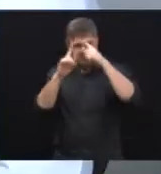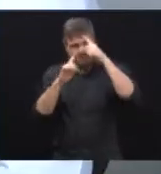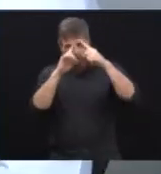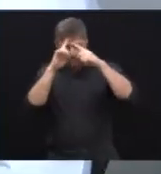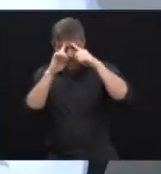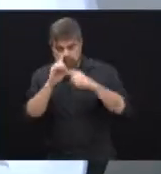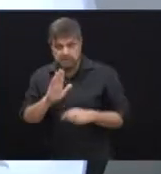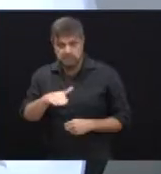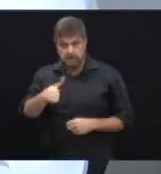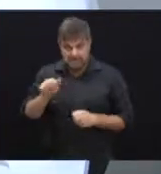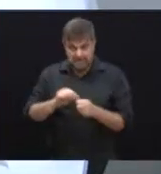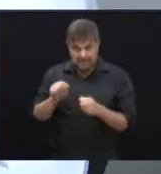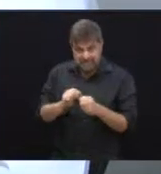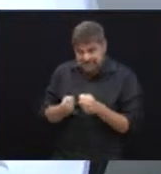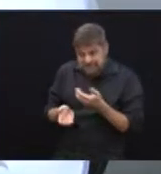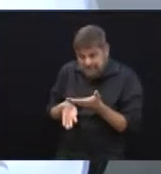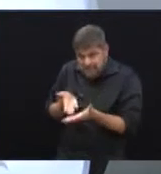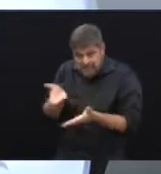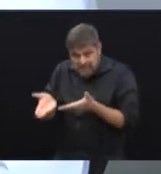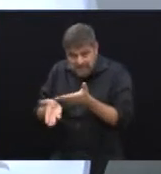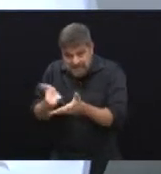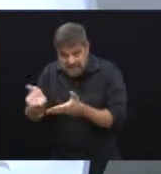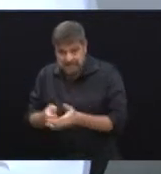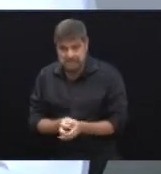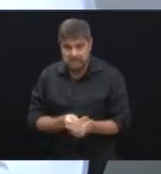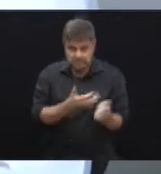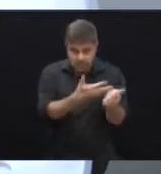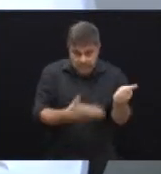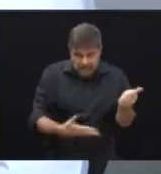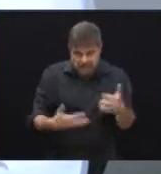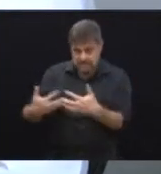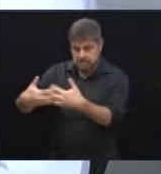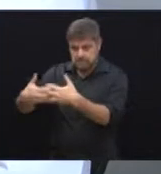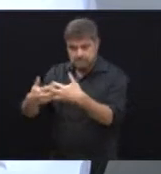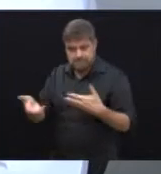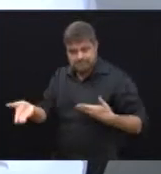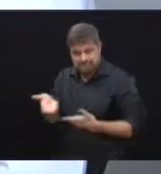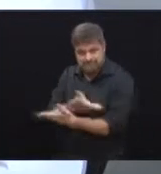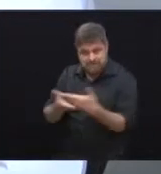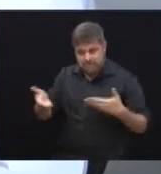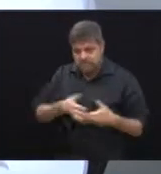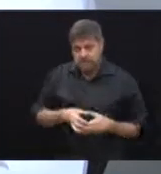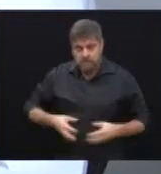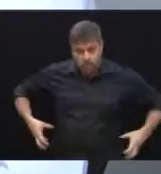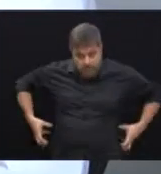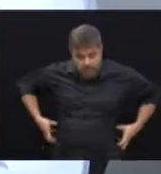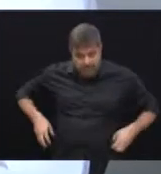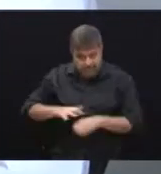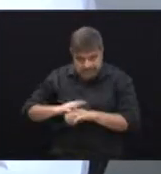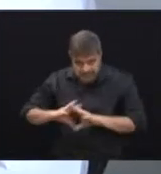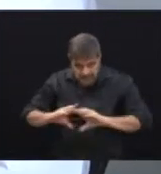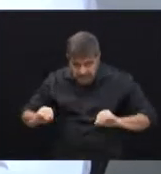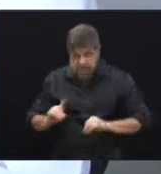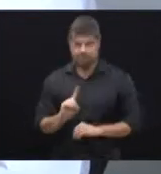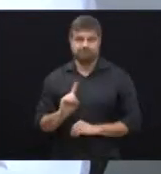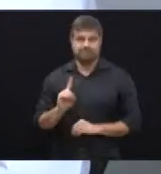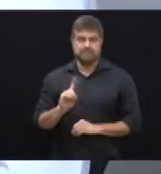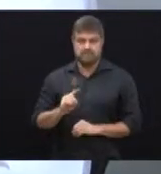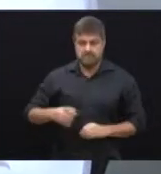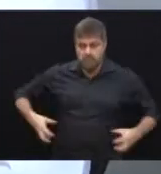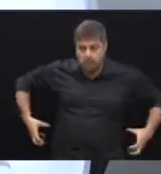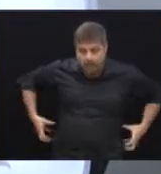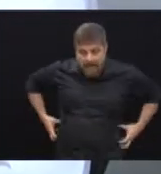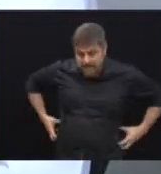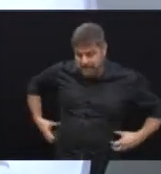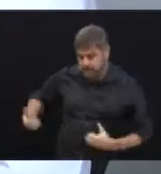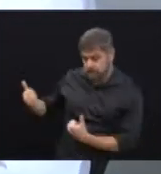que têm dúvida. Quando vai se fazer um tratamento de diálise ou hemodiálise, não é para recuperar o rim, é